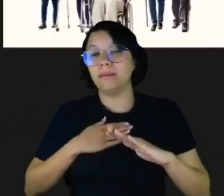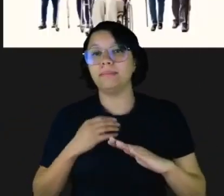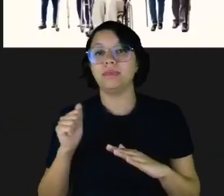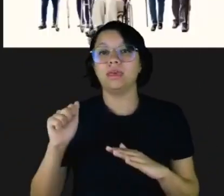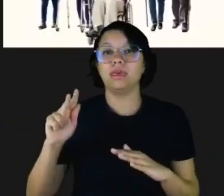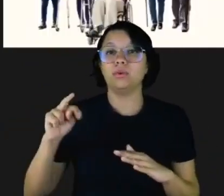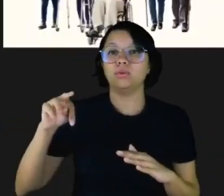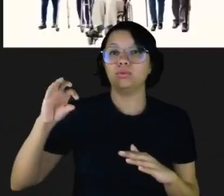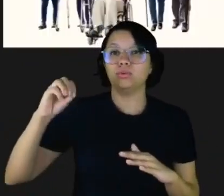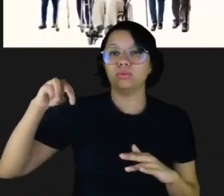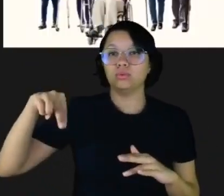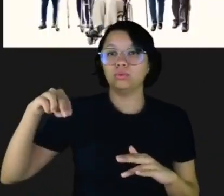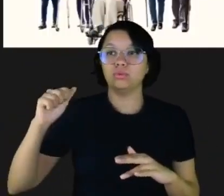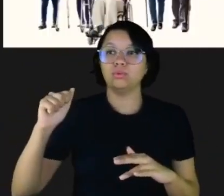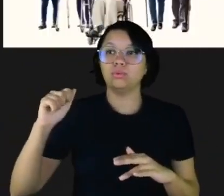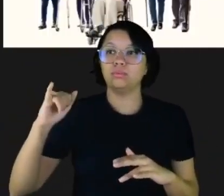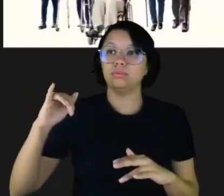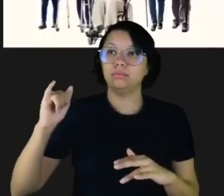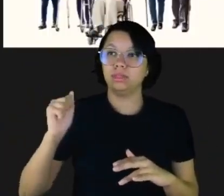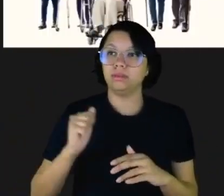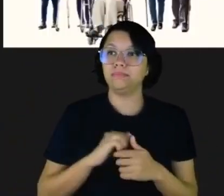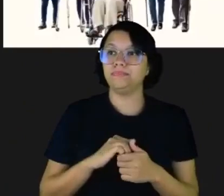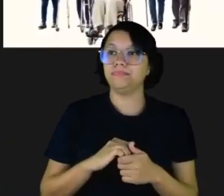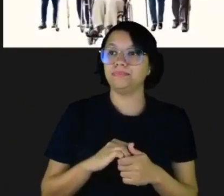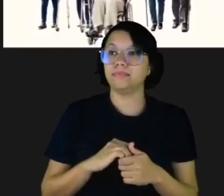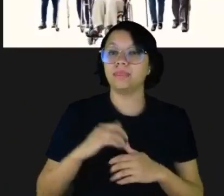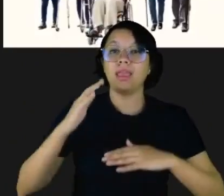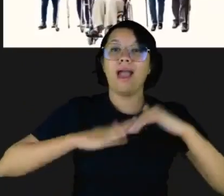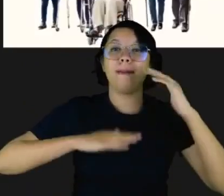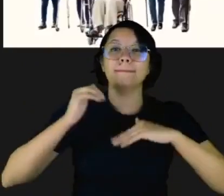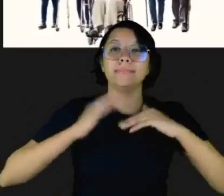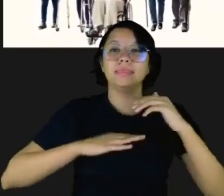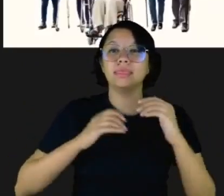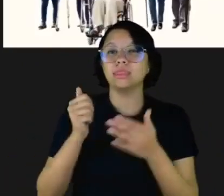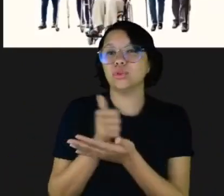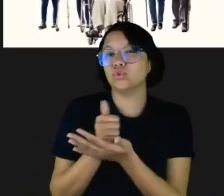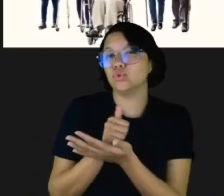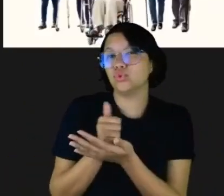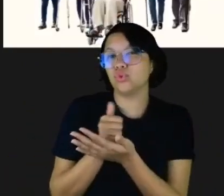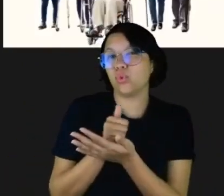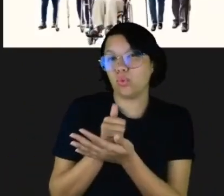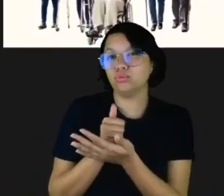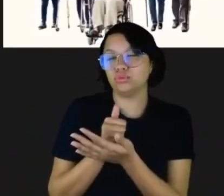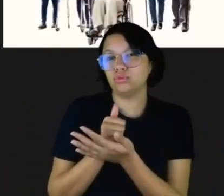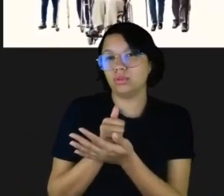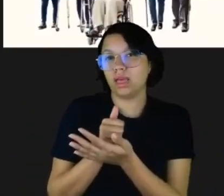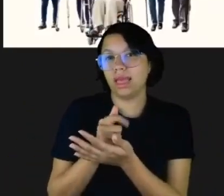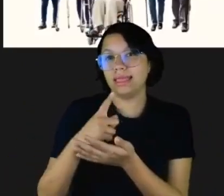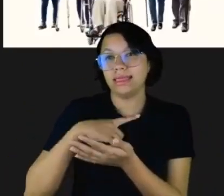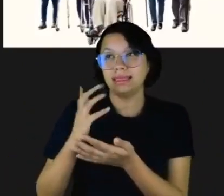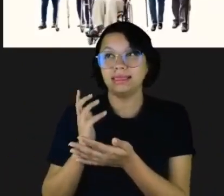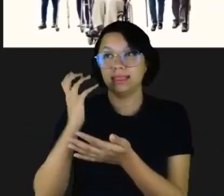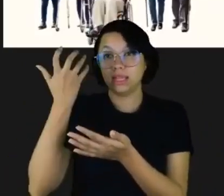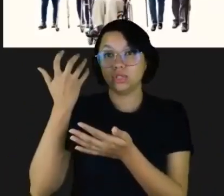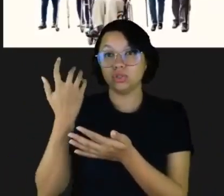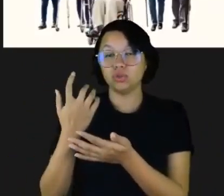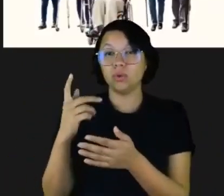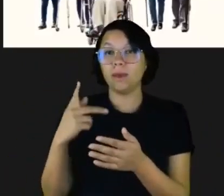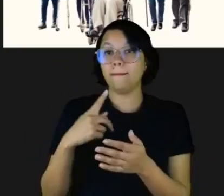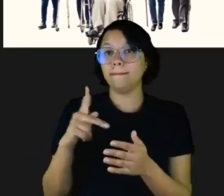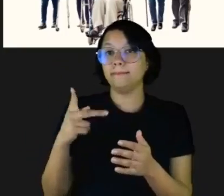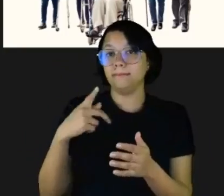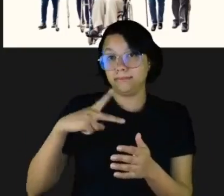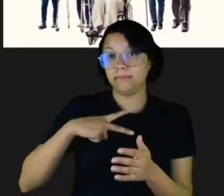autonomia. Então, a autonomia é essa habilidade de controlar, lidar e tomar decisões